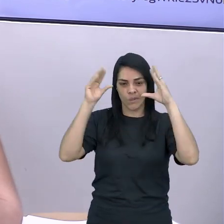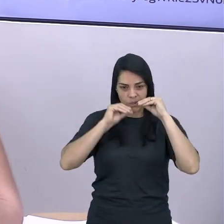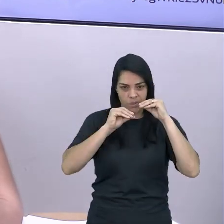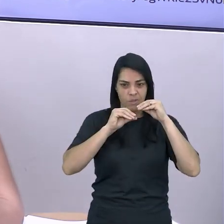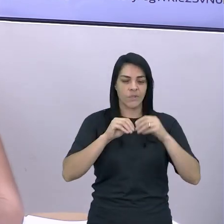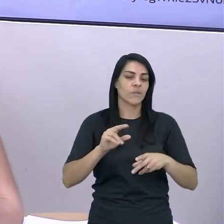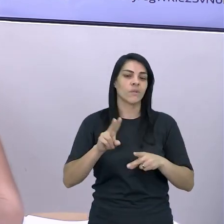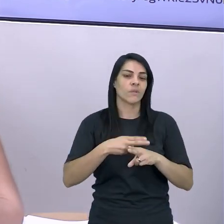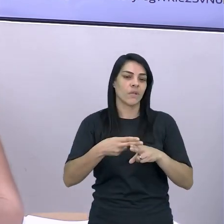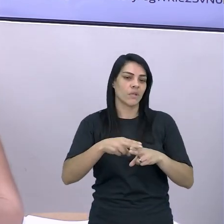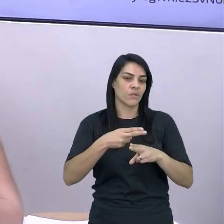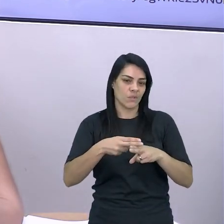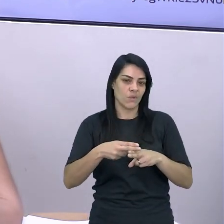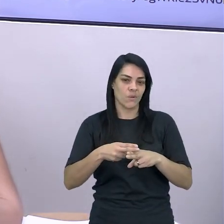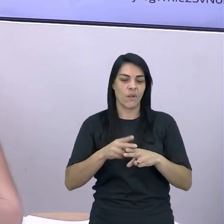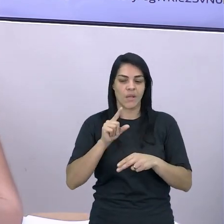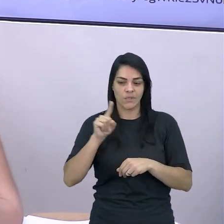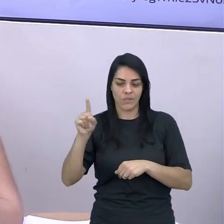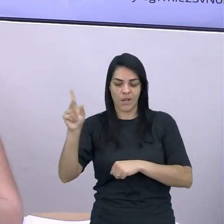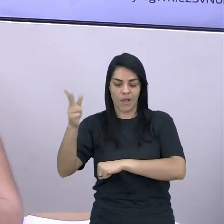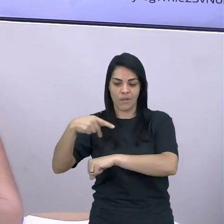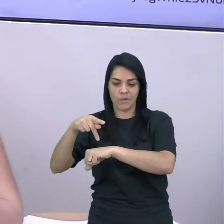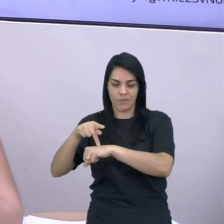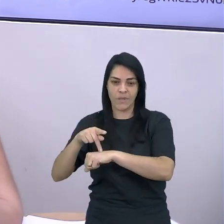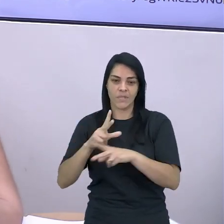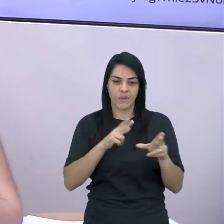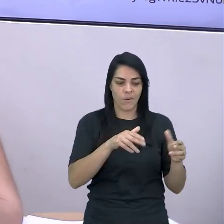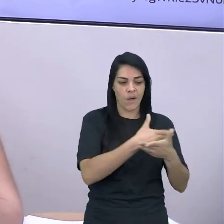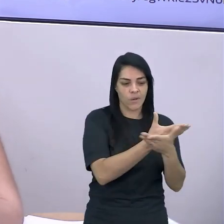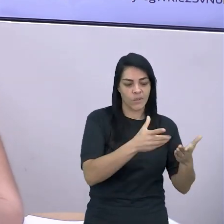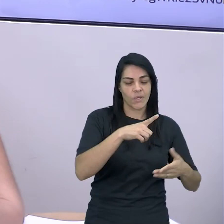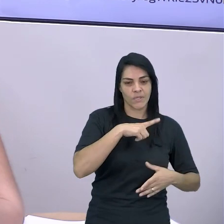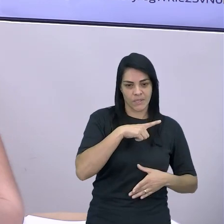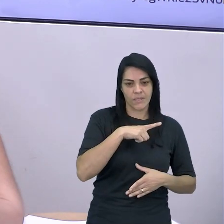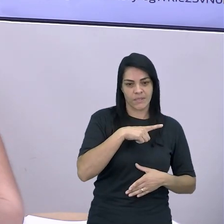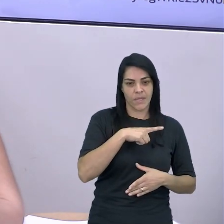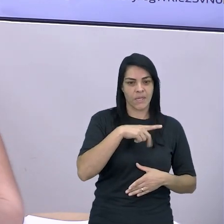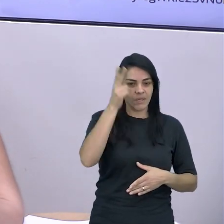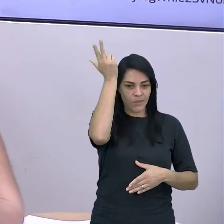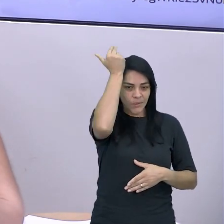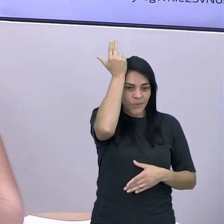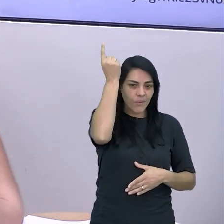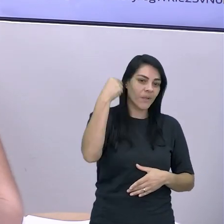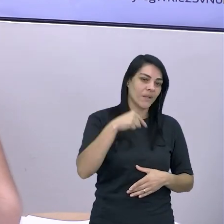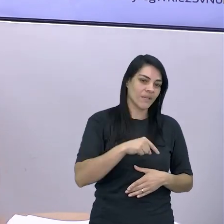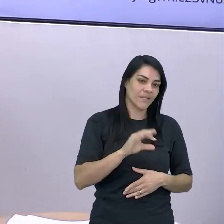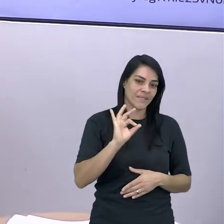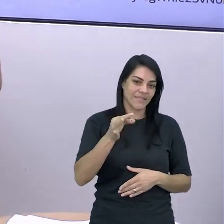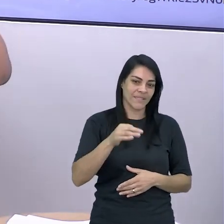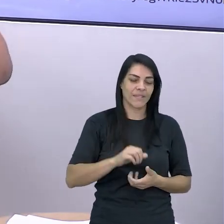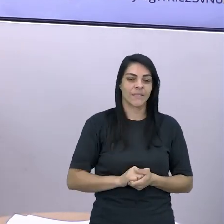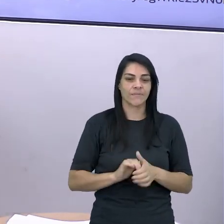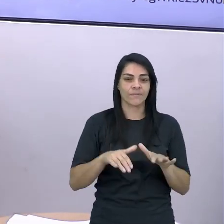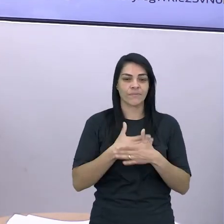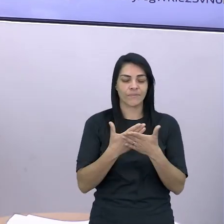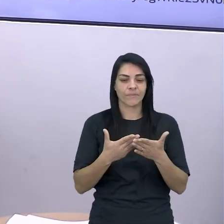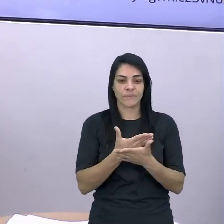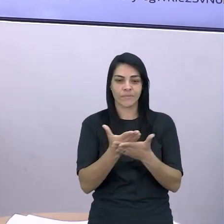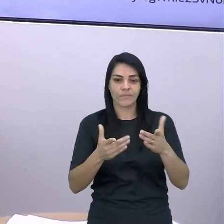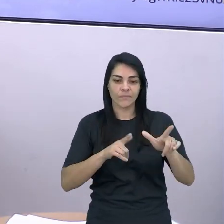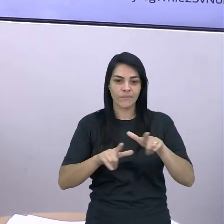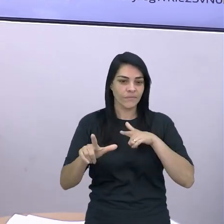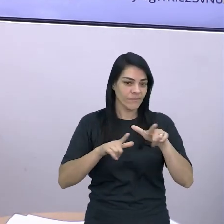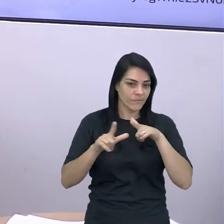Bilby. Da mesma forma que a gente tem aqui do nosso Bunny, lá eles têm do Bilby. Ok? Então, a gente pode trabalhar com